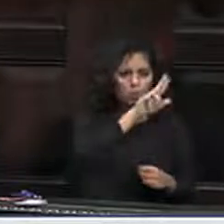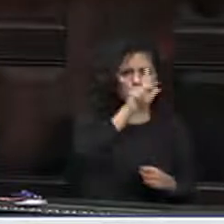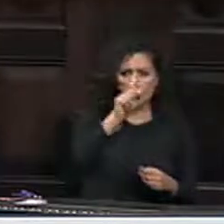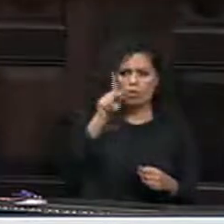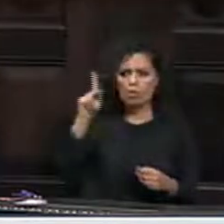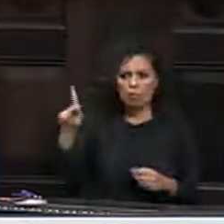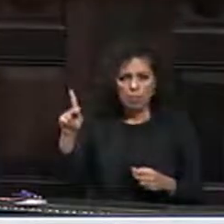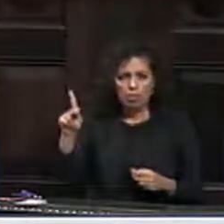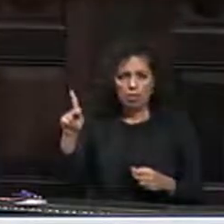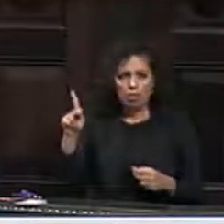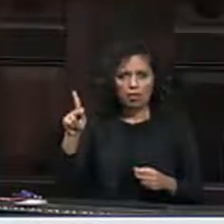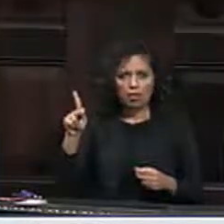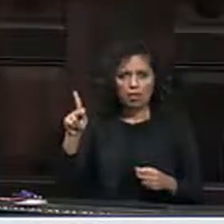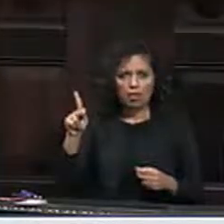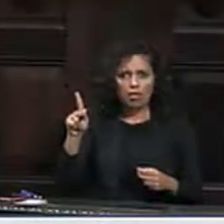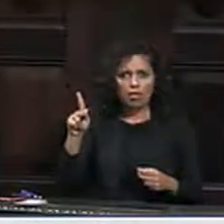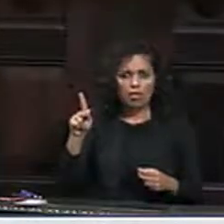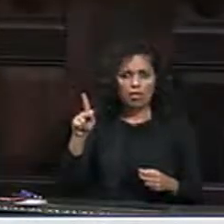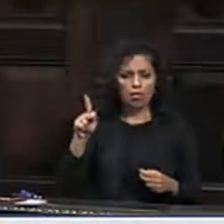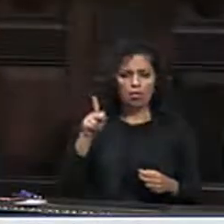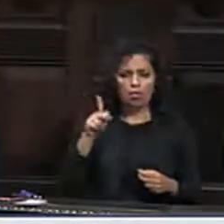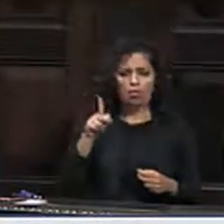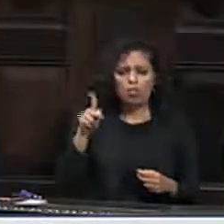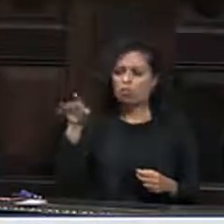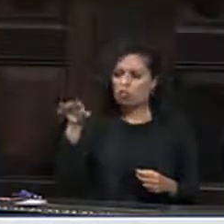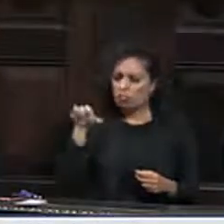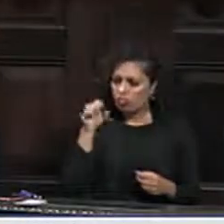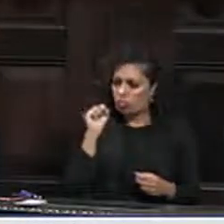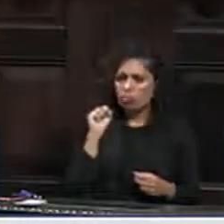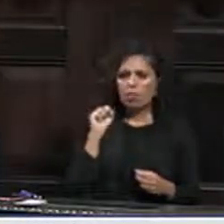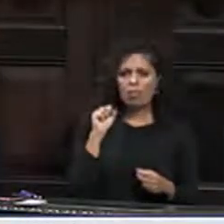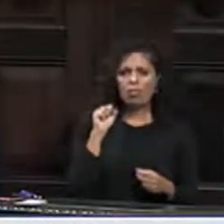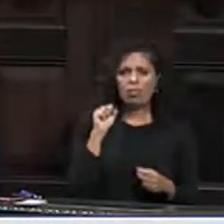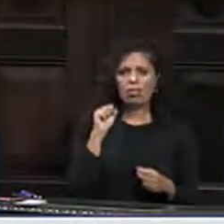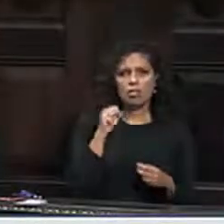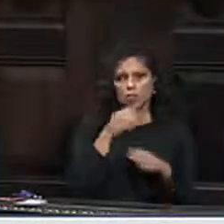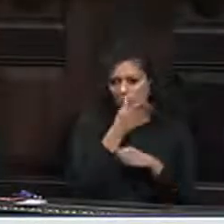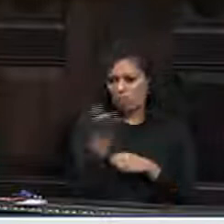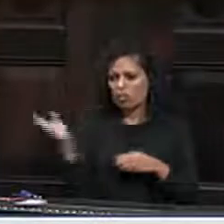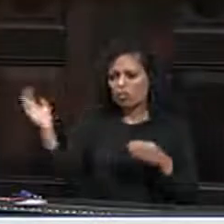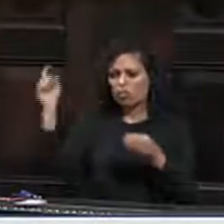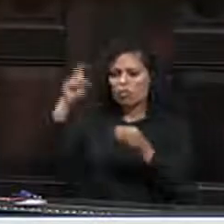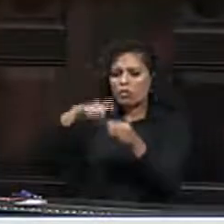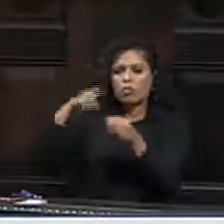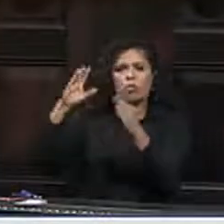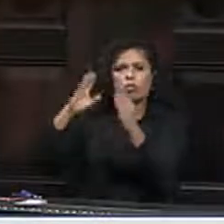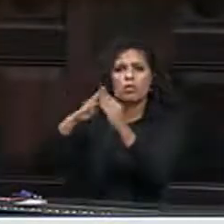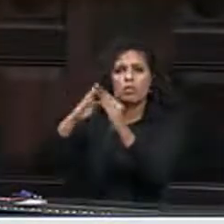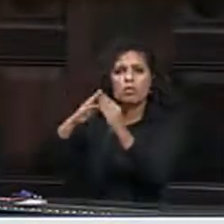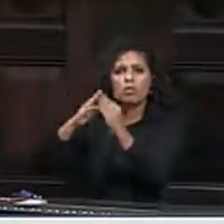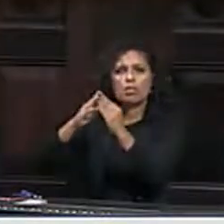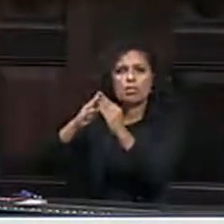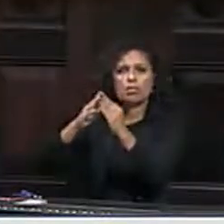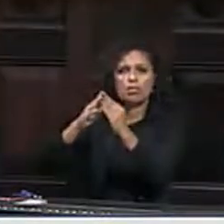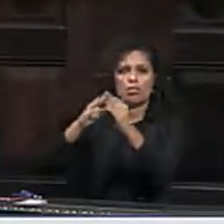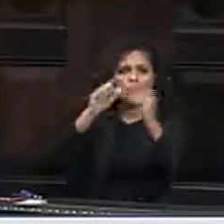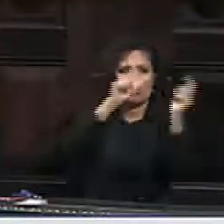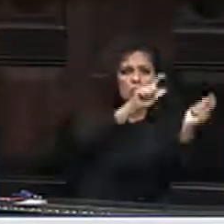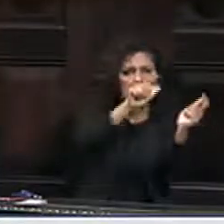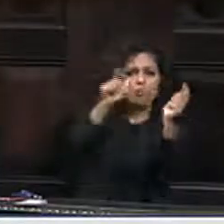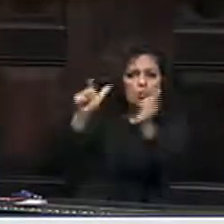territorial que tem a Polícia Militar naquelas áreas de maior índice de